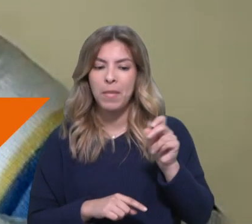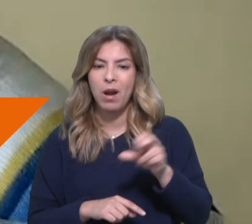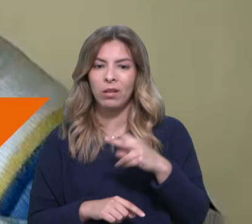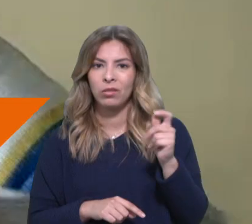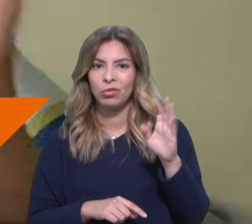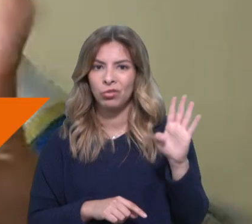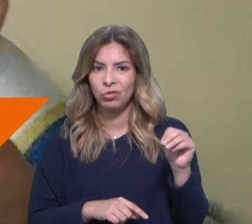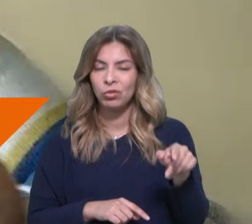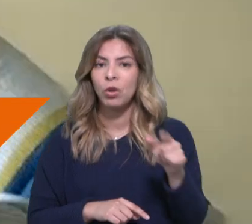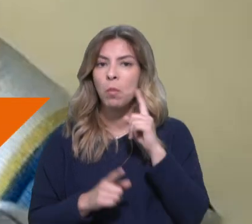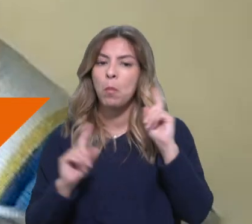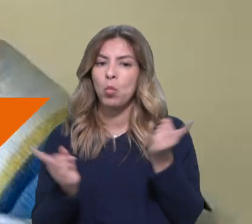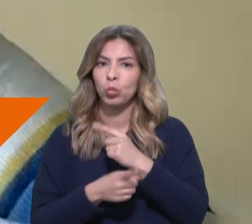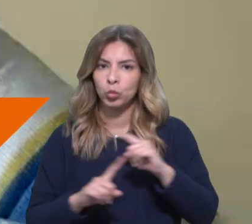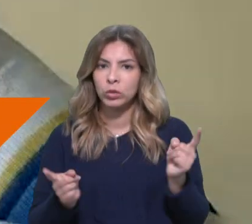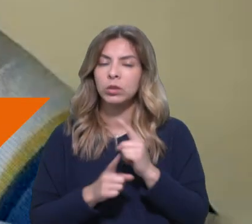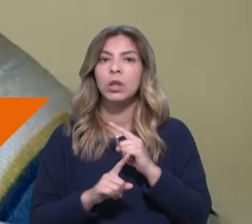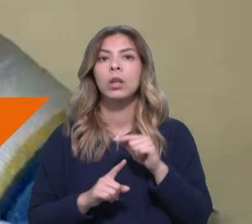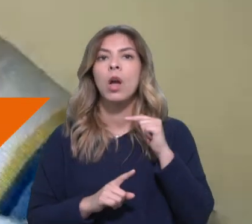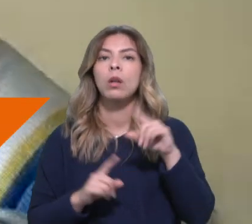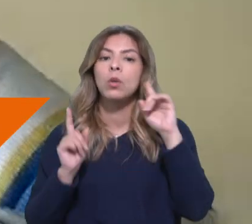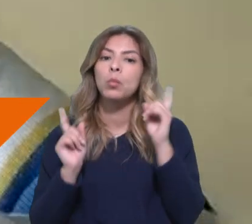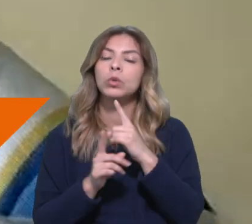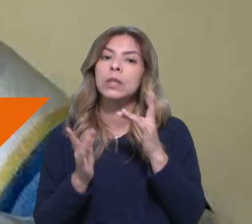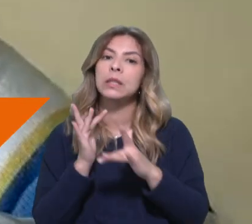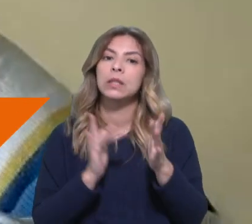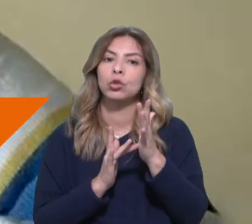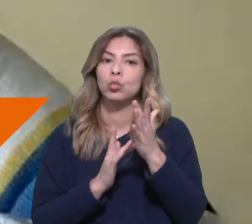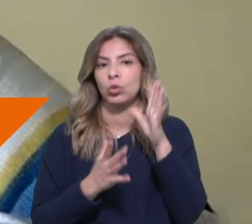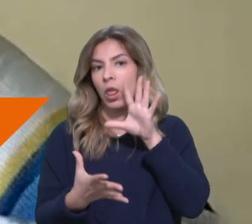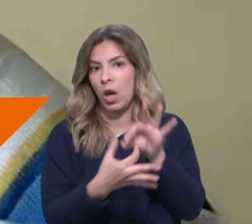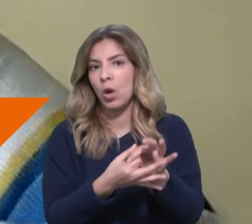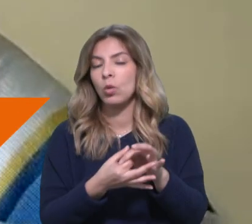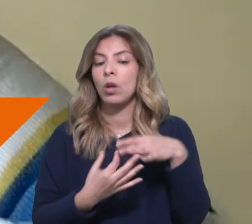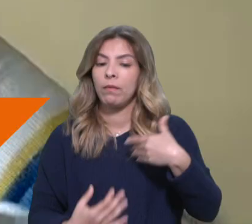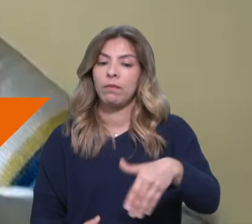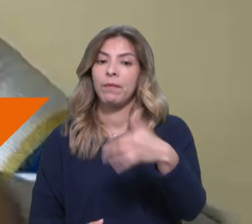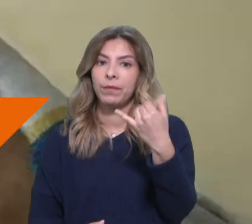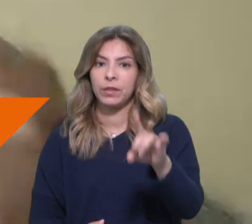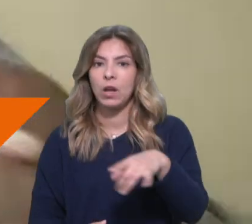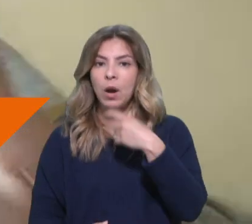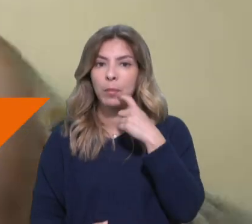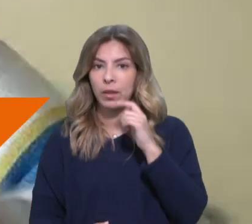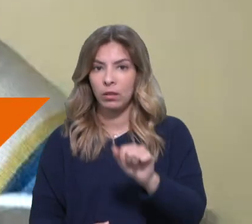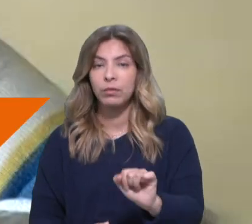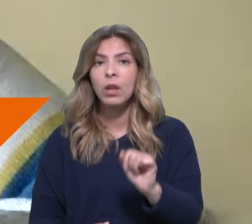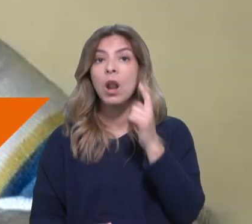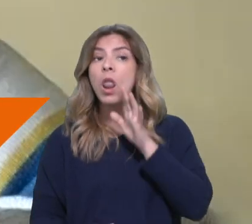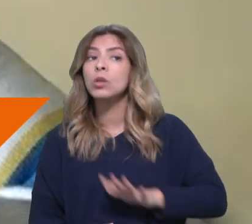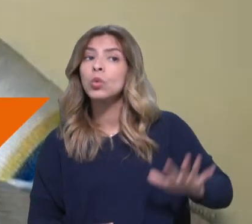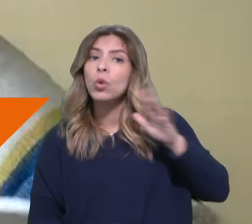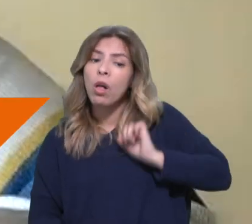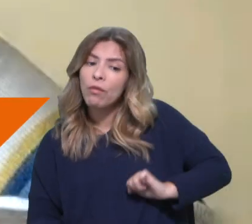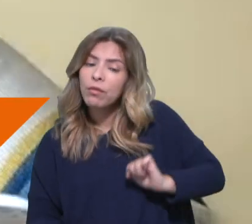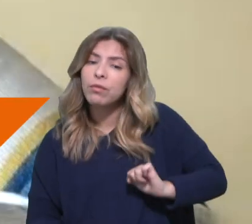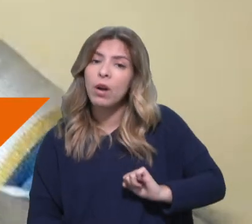com a estreia de uma banda que foi de Melodia Divina, e vamos ter agora Santo Domingos, dia 26 de Abril, que são artistas nacionais, se associam à nossa Semana Santa